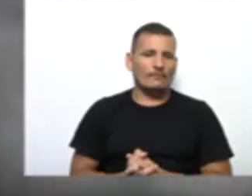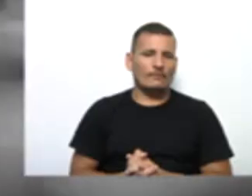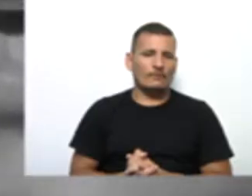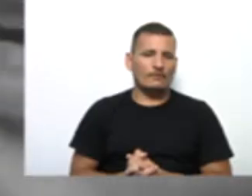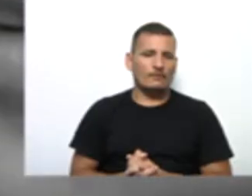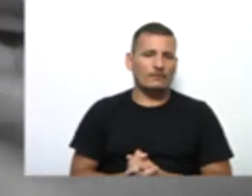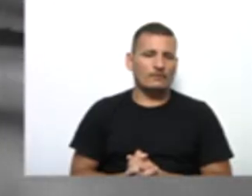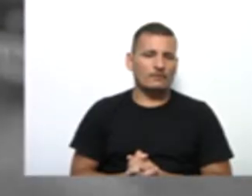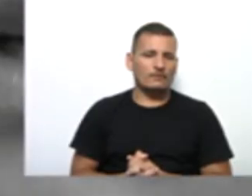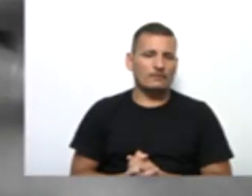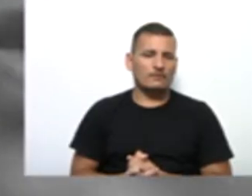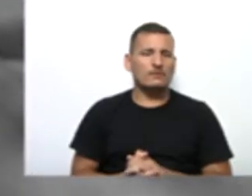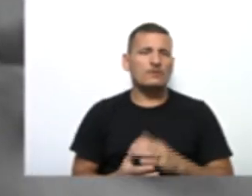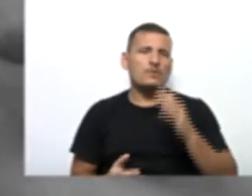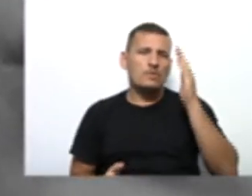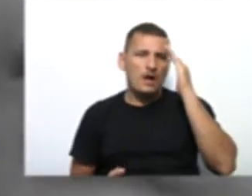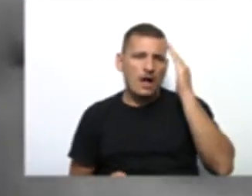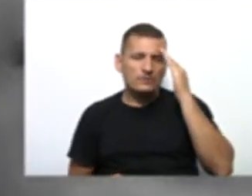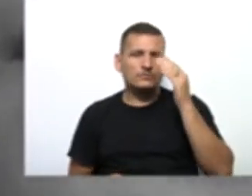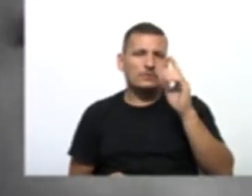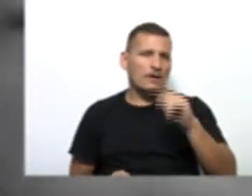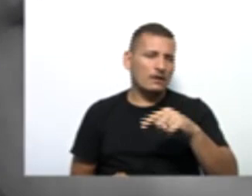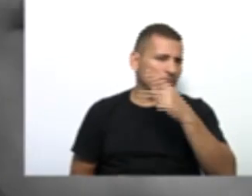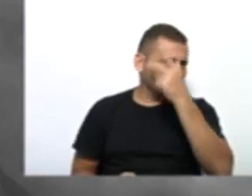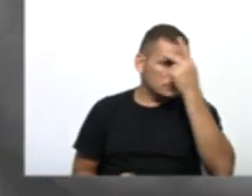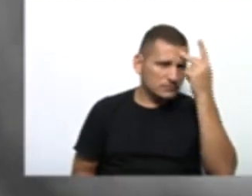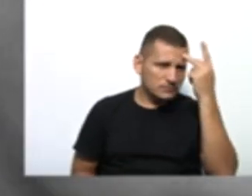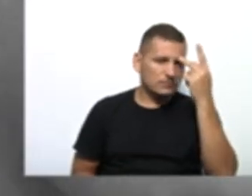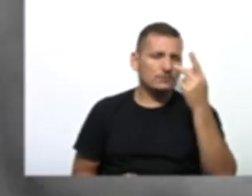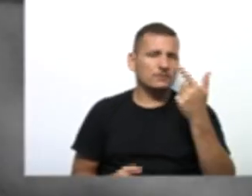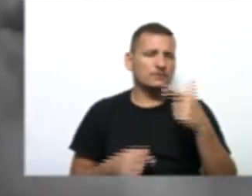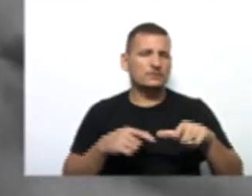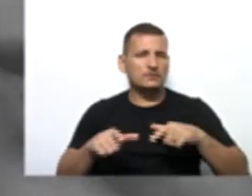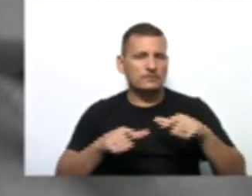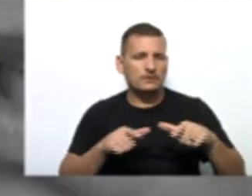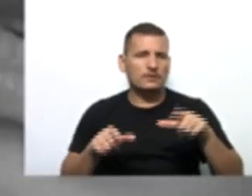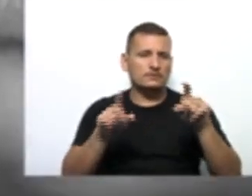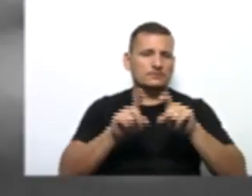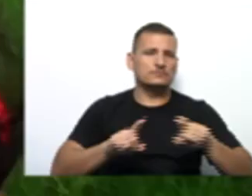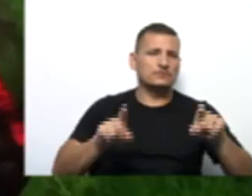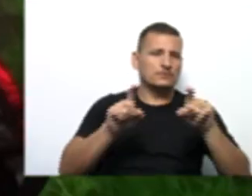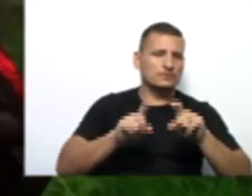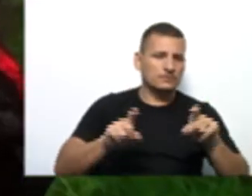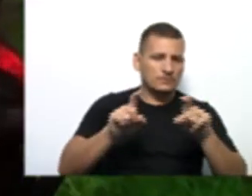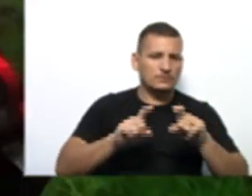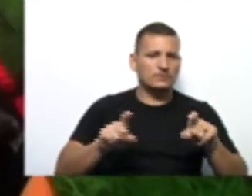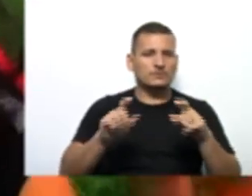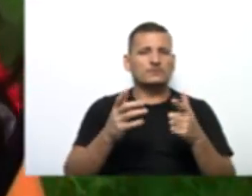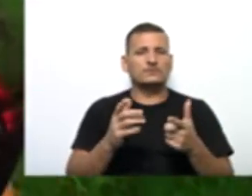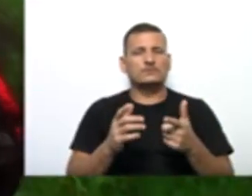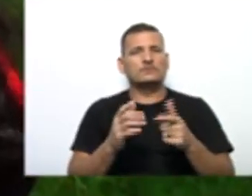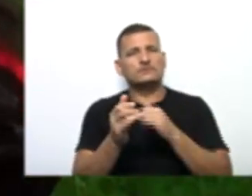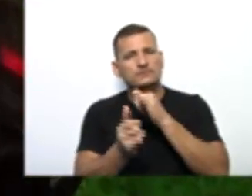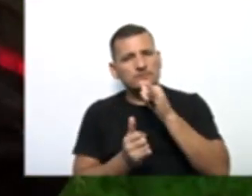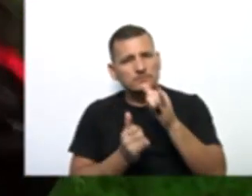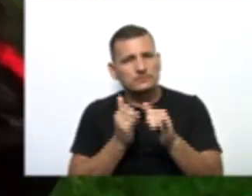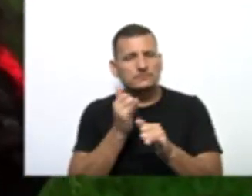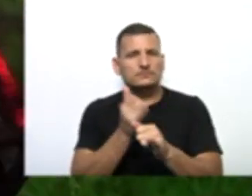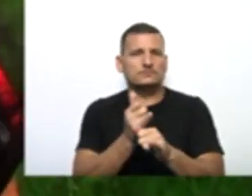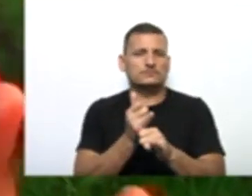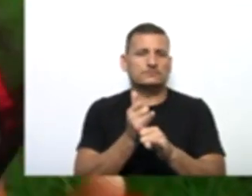um funcionário que faz tudo o que tem que ver com as computadoras, né? A